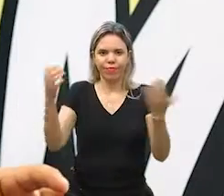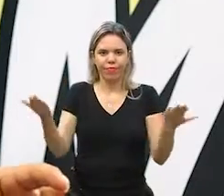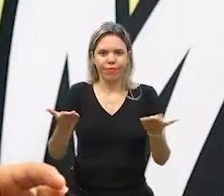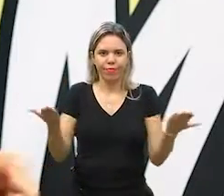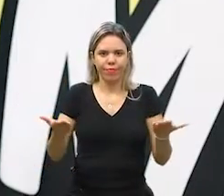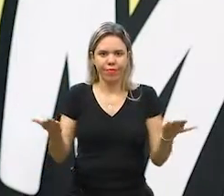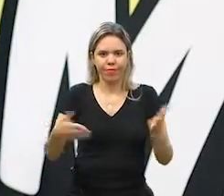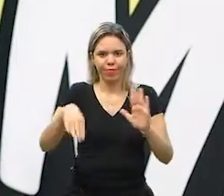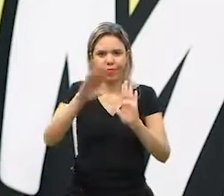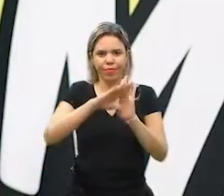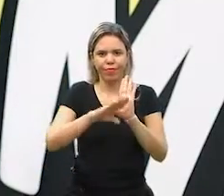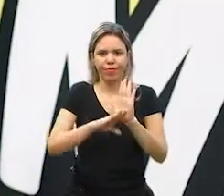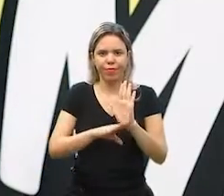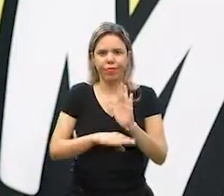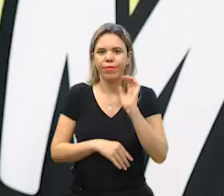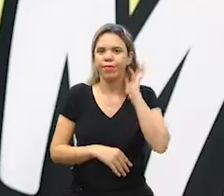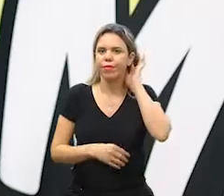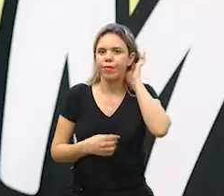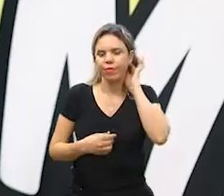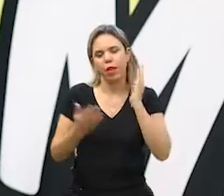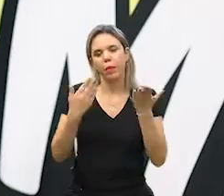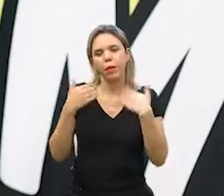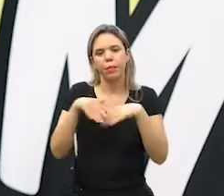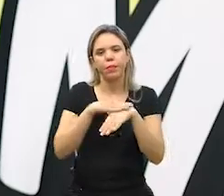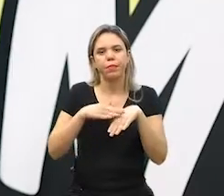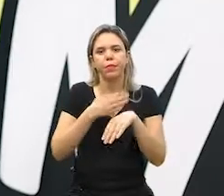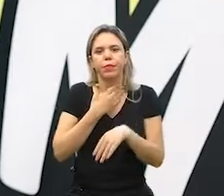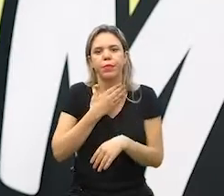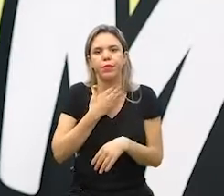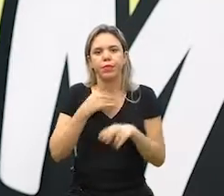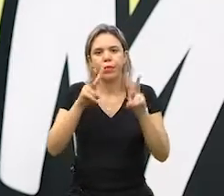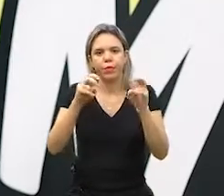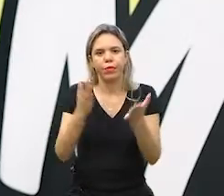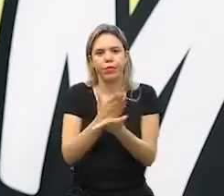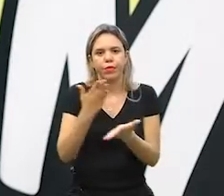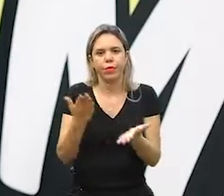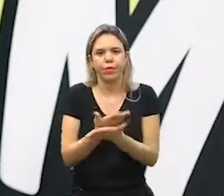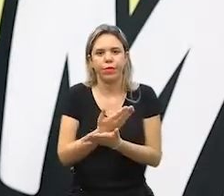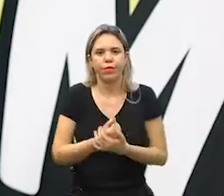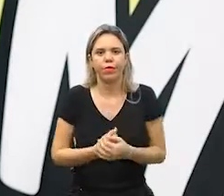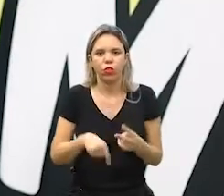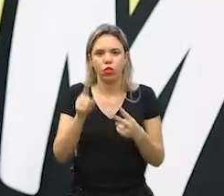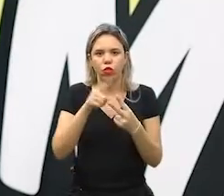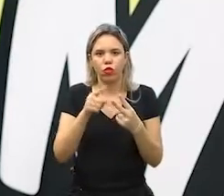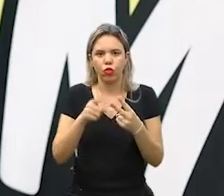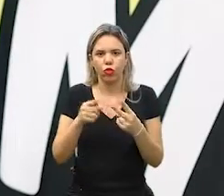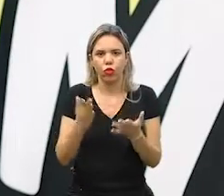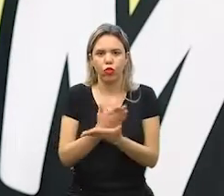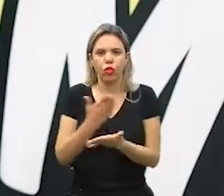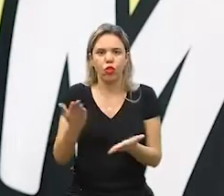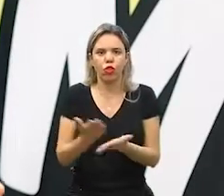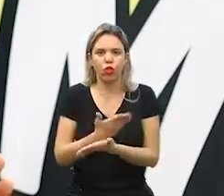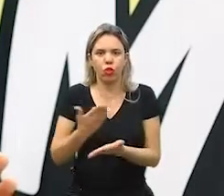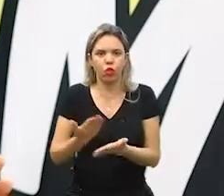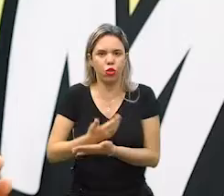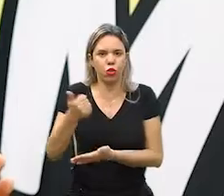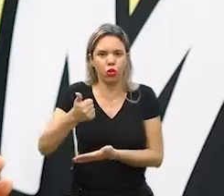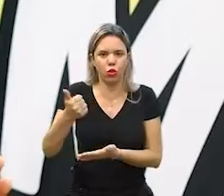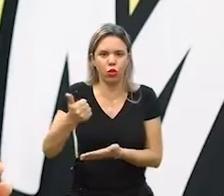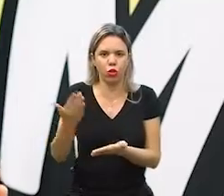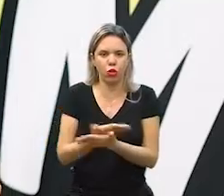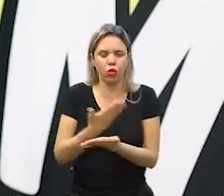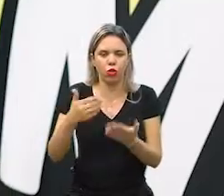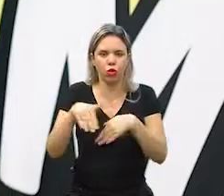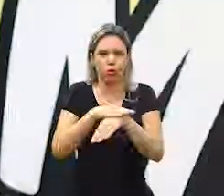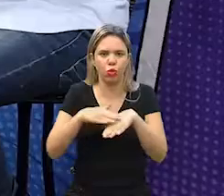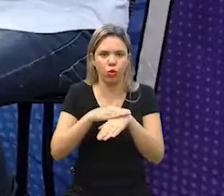Universo Épico no ar, e no programa de hoje nós vamos bater um papo sobre livro. Aliás, 2 livros. E o primeiro livro que a gente